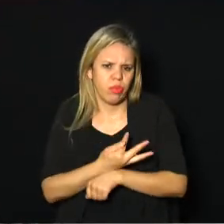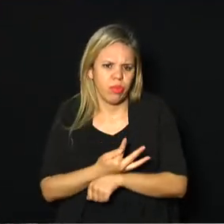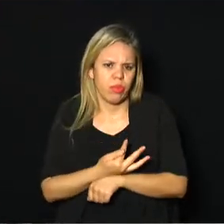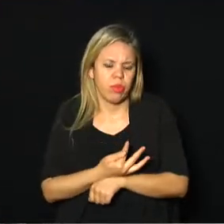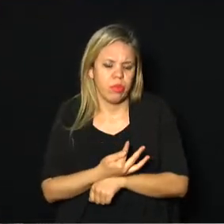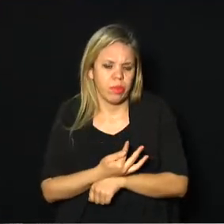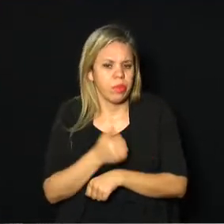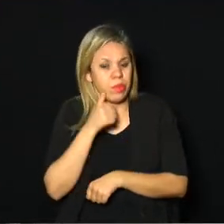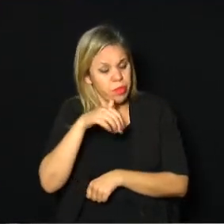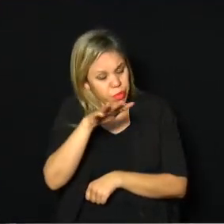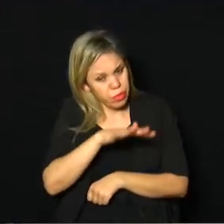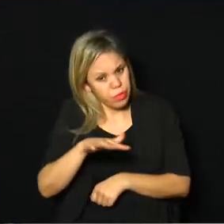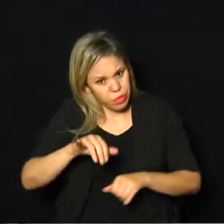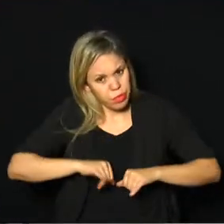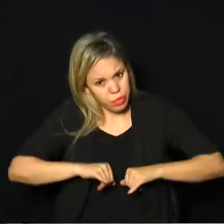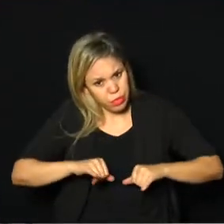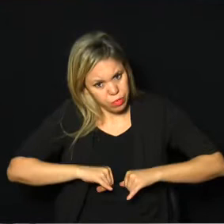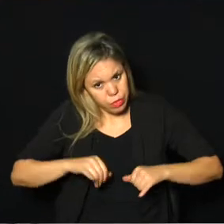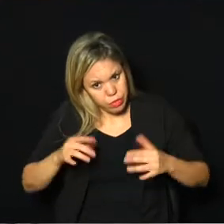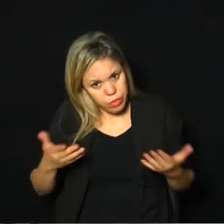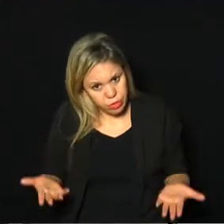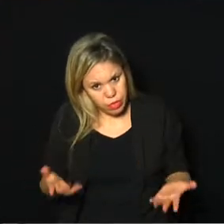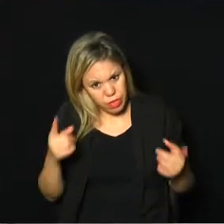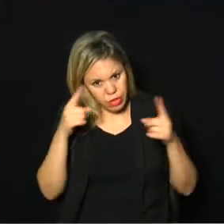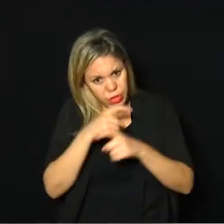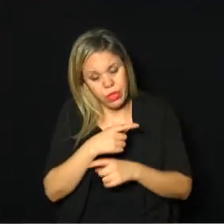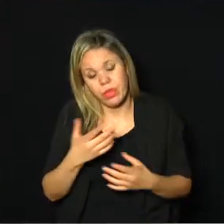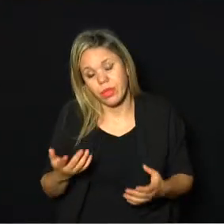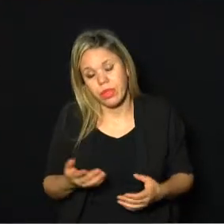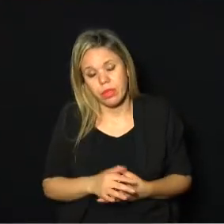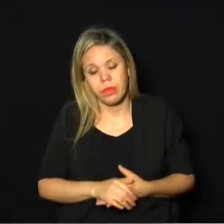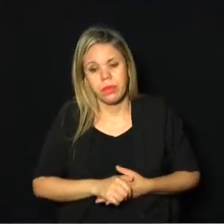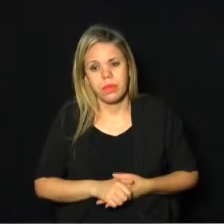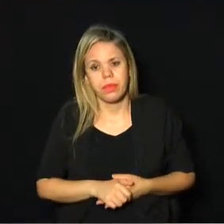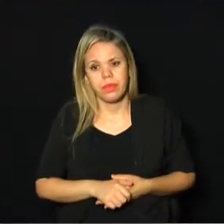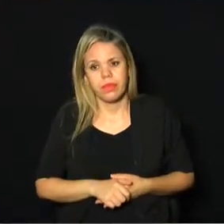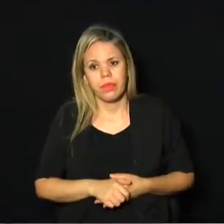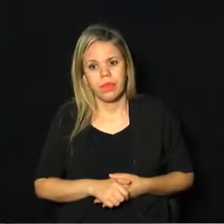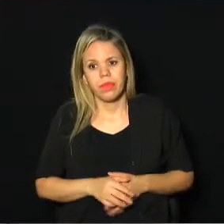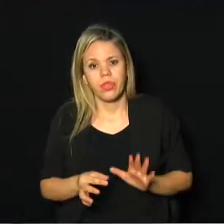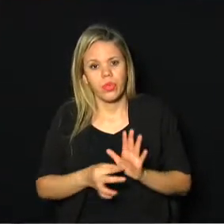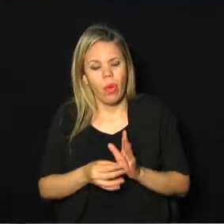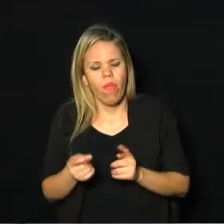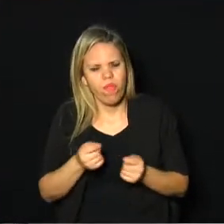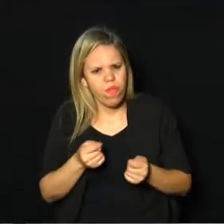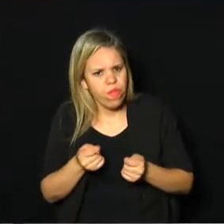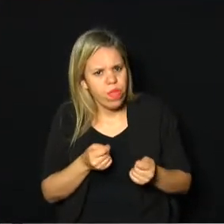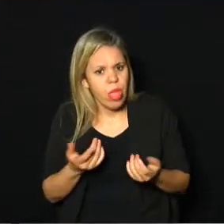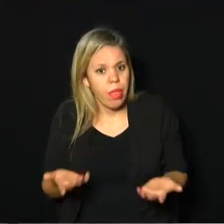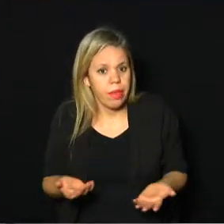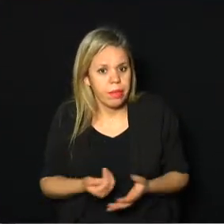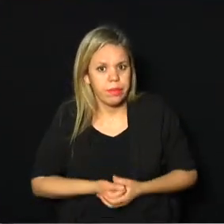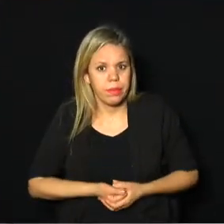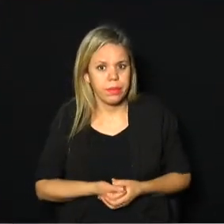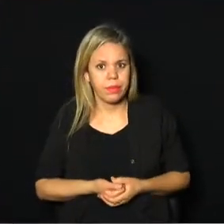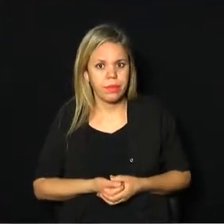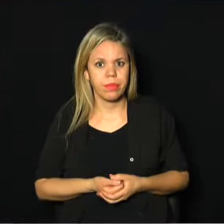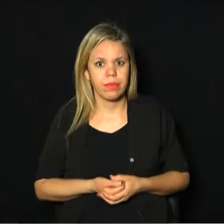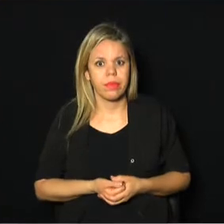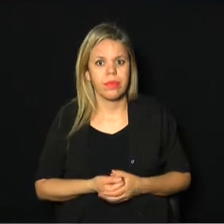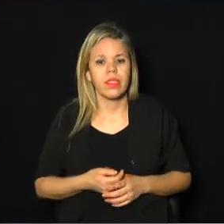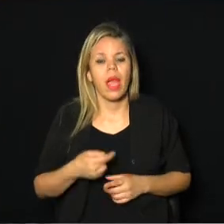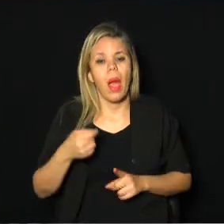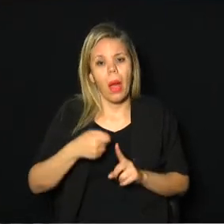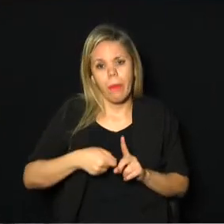para as mulheres, é uma situação complicada do ponto de vista econômico, e então as políticas